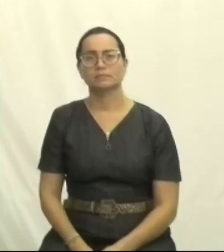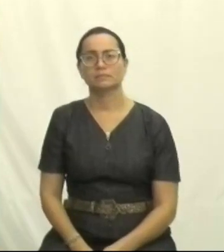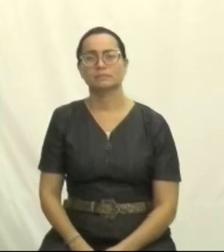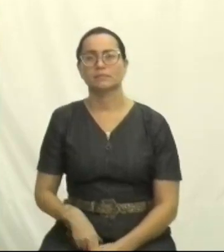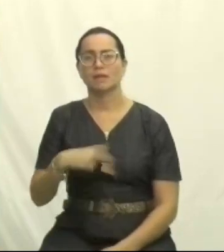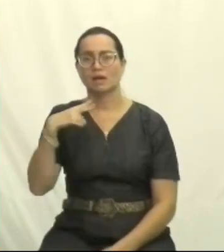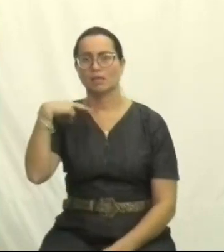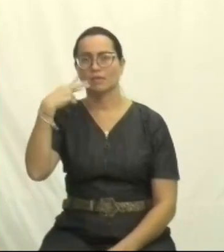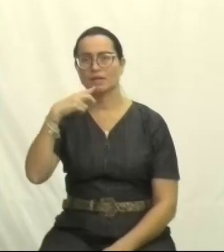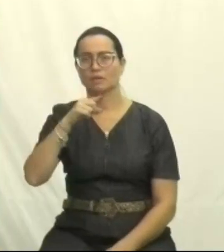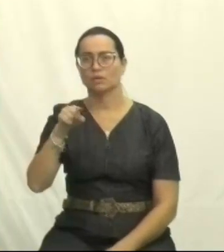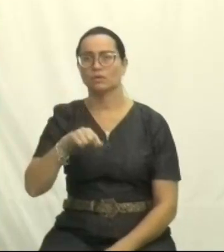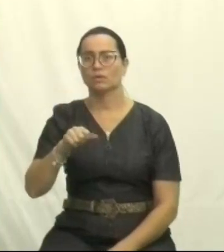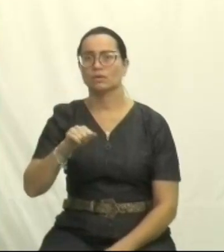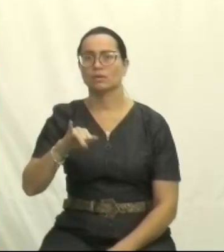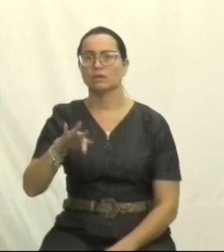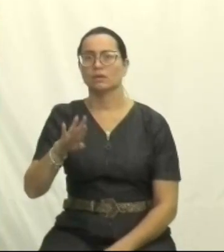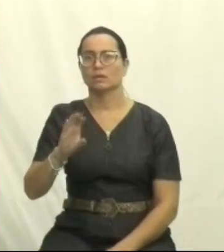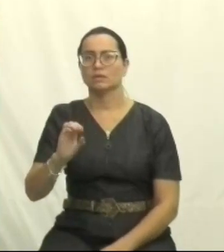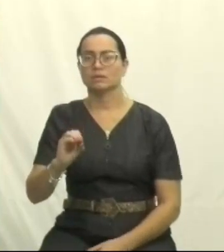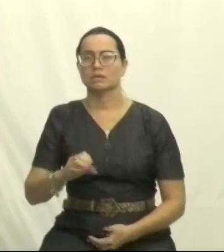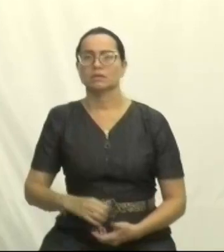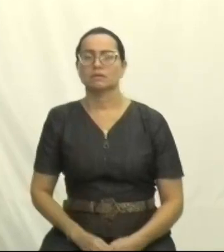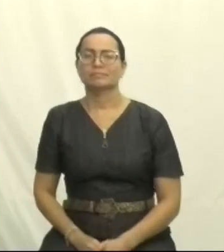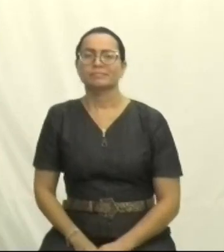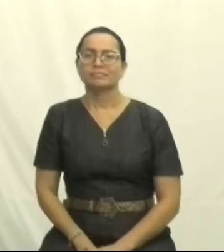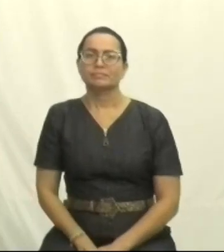vereador Zairo Casagrande.